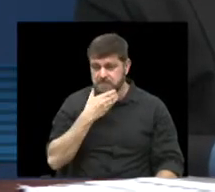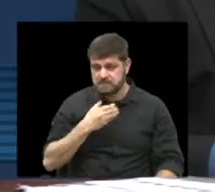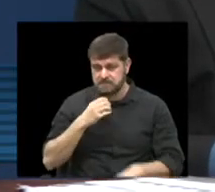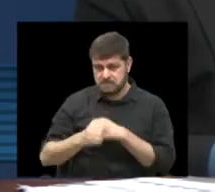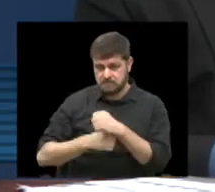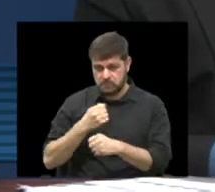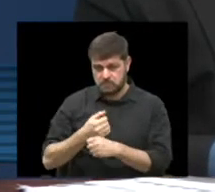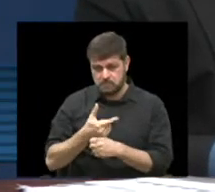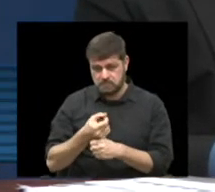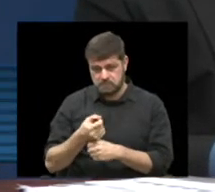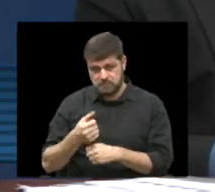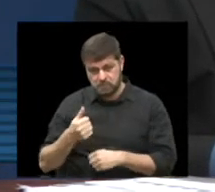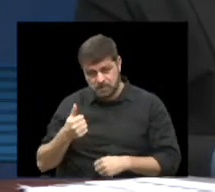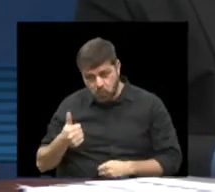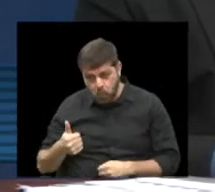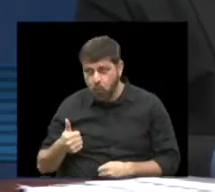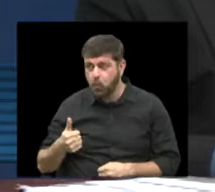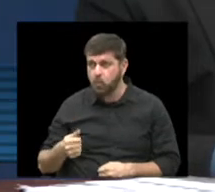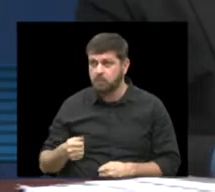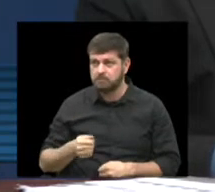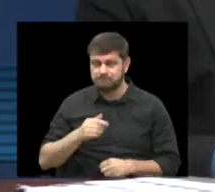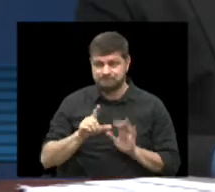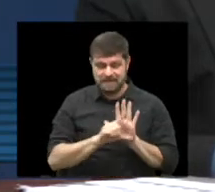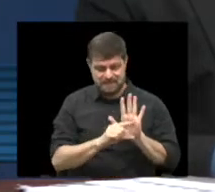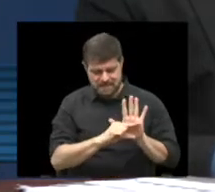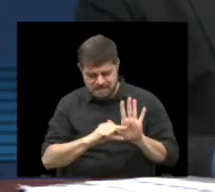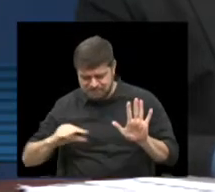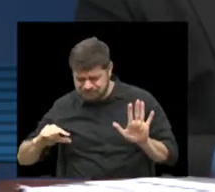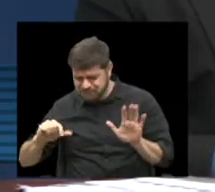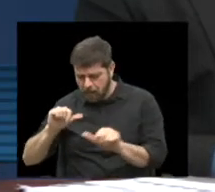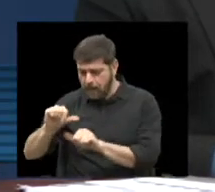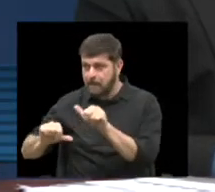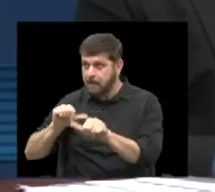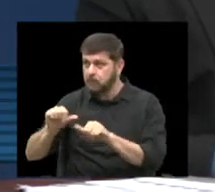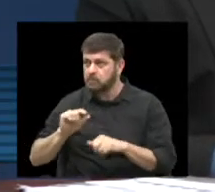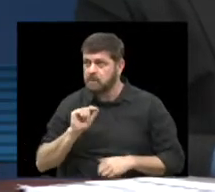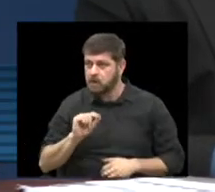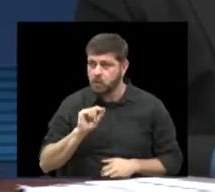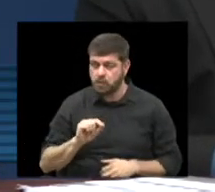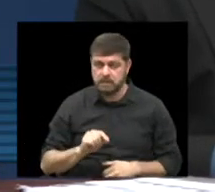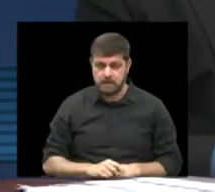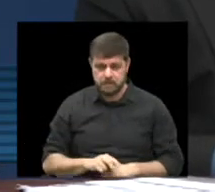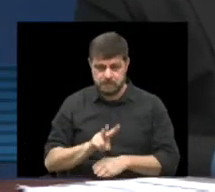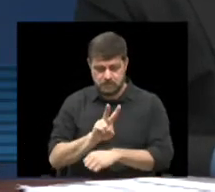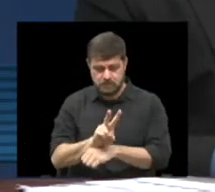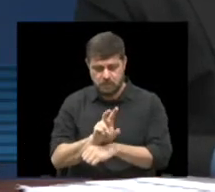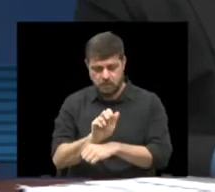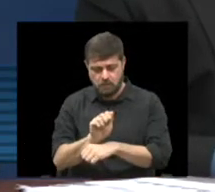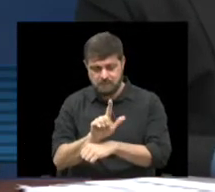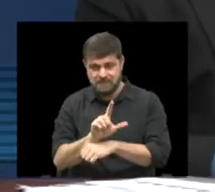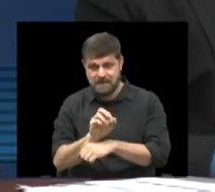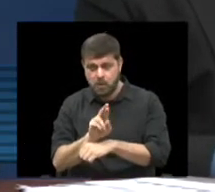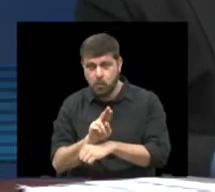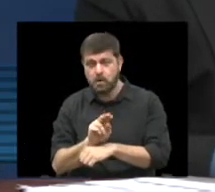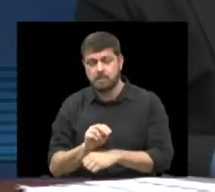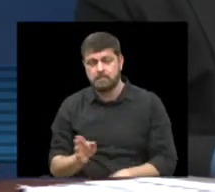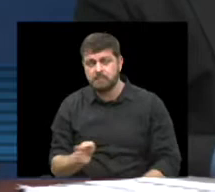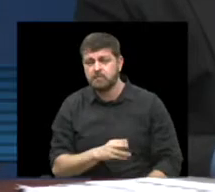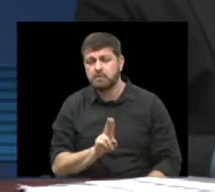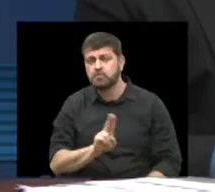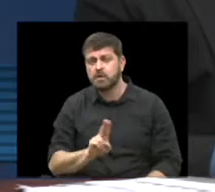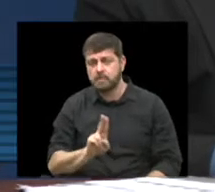de 2001, que institui a Unidade Fiscal de Campinas, UFIC, para efeitos de